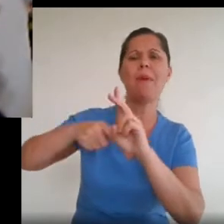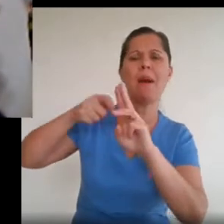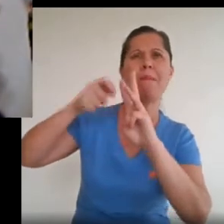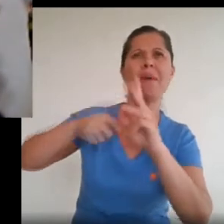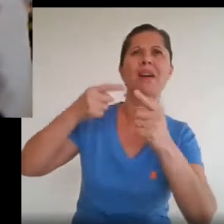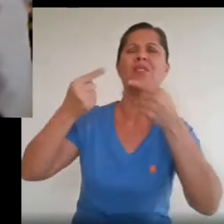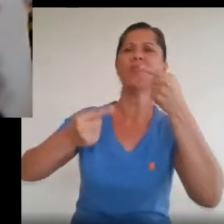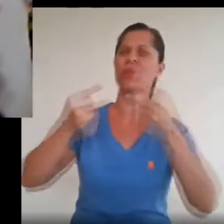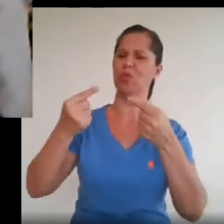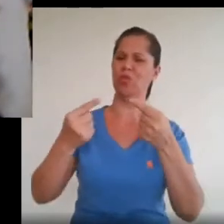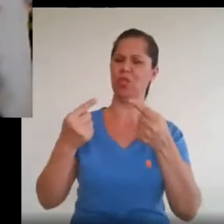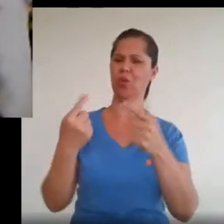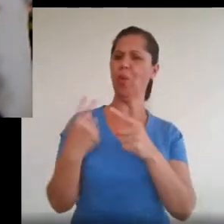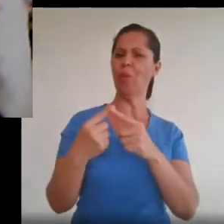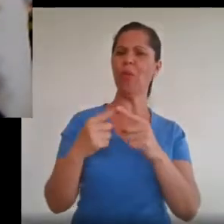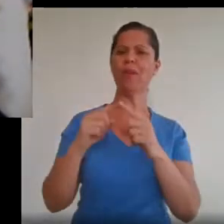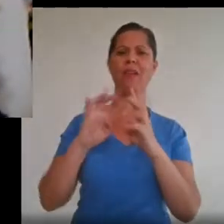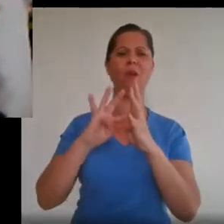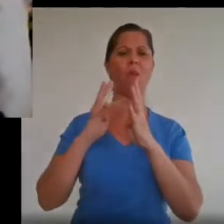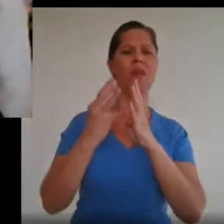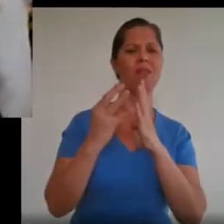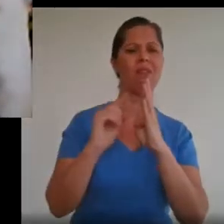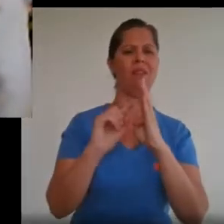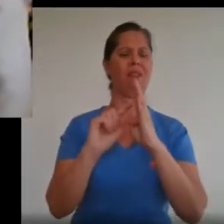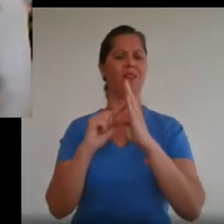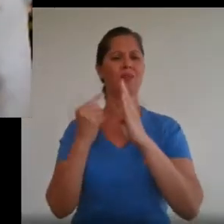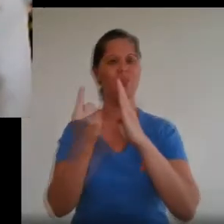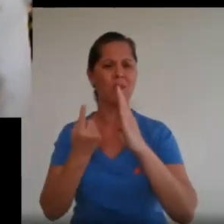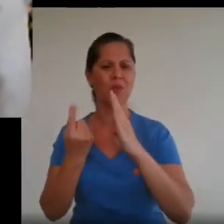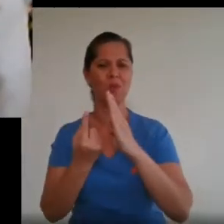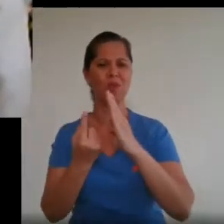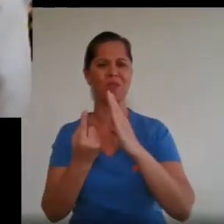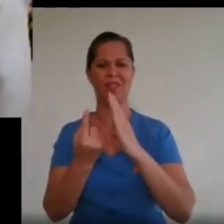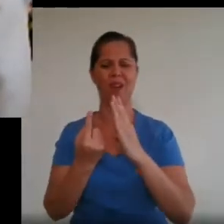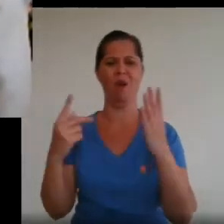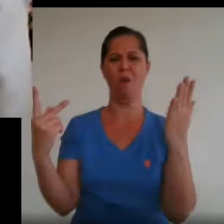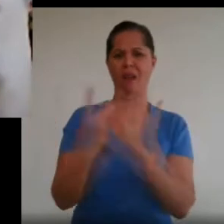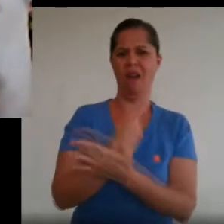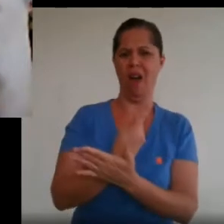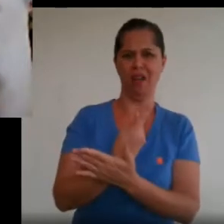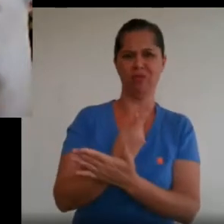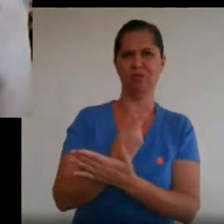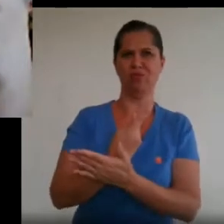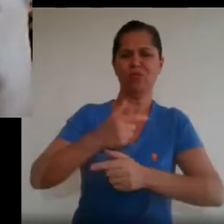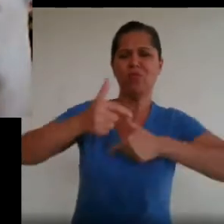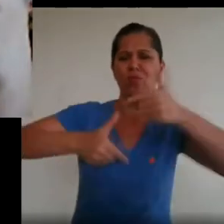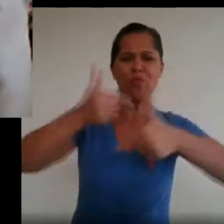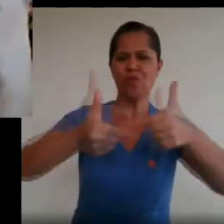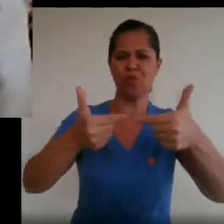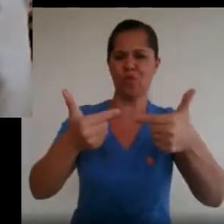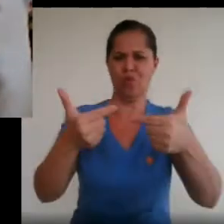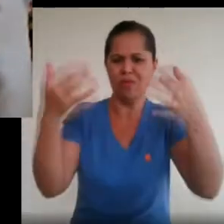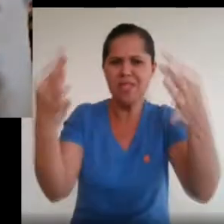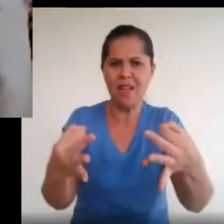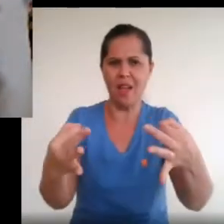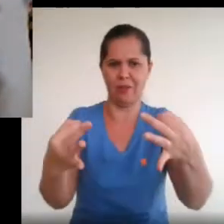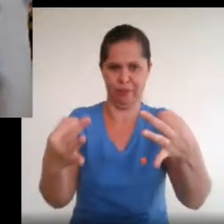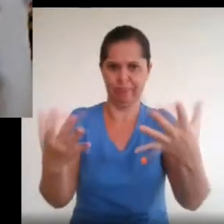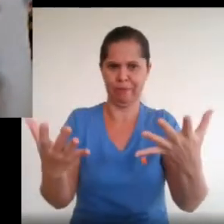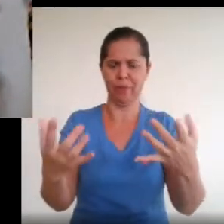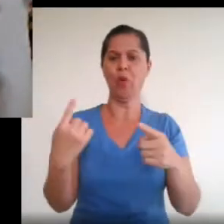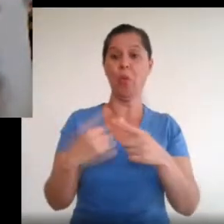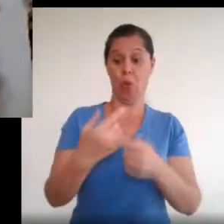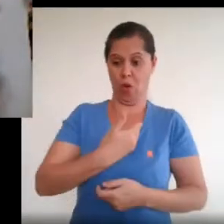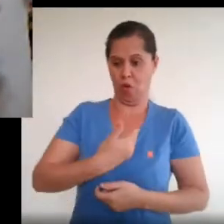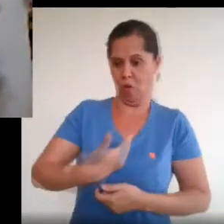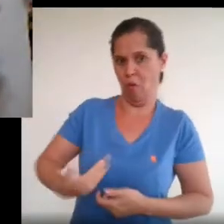isolamento social não deu certo? Além do desacerto entre autoridades de saúde, autoridades